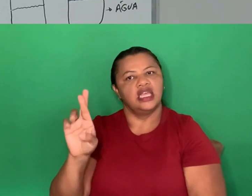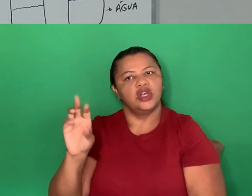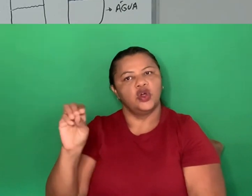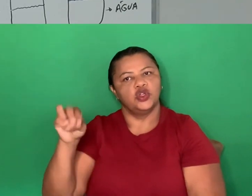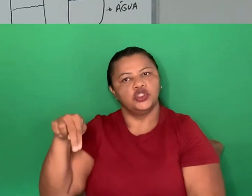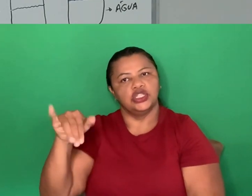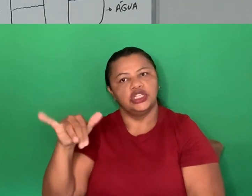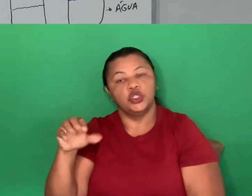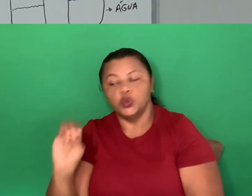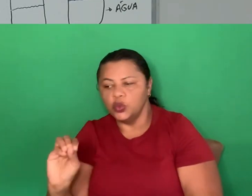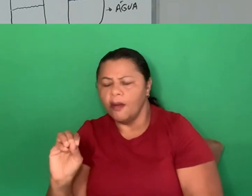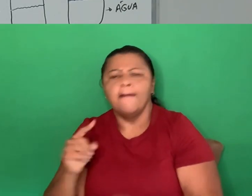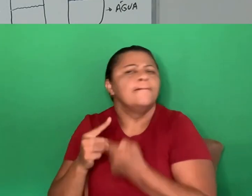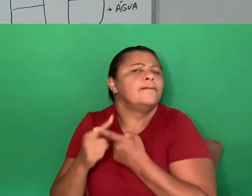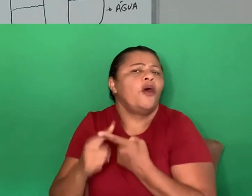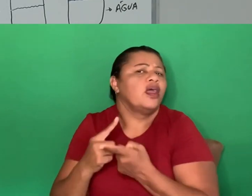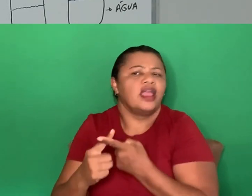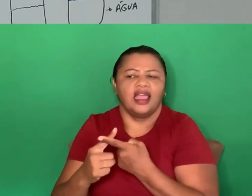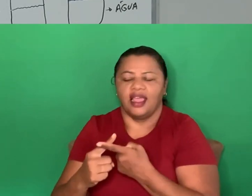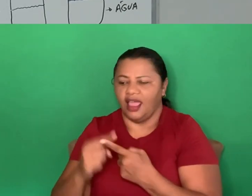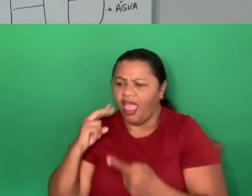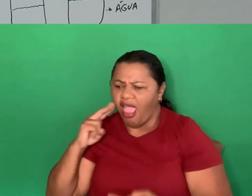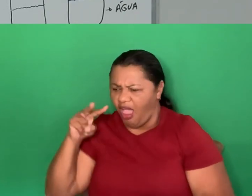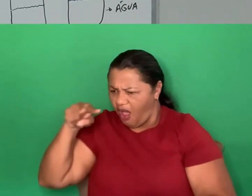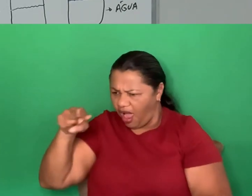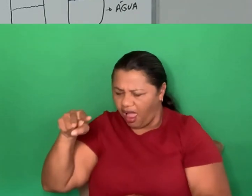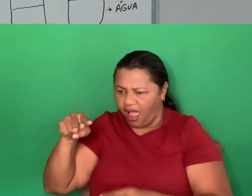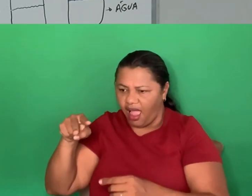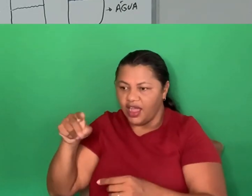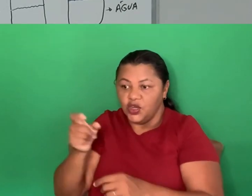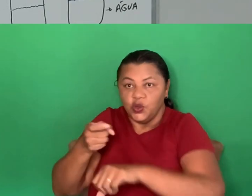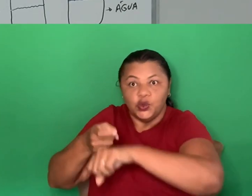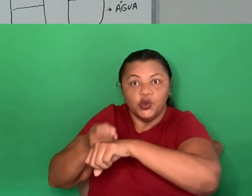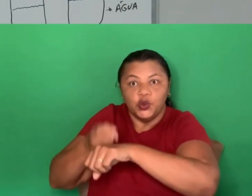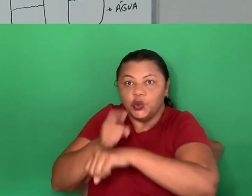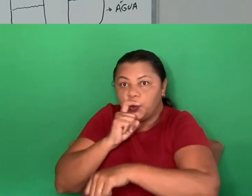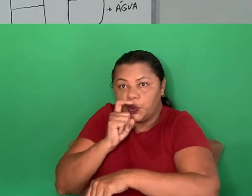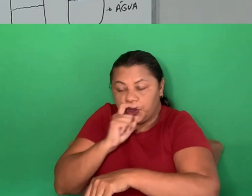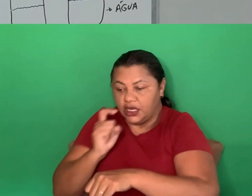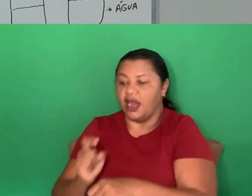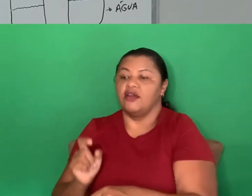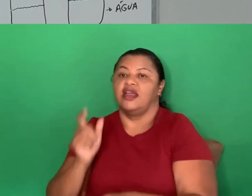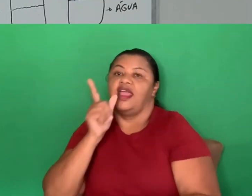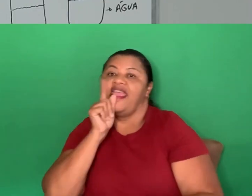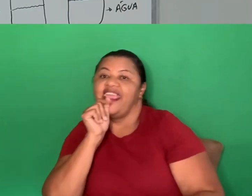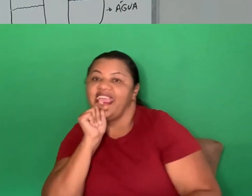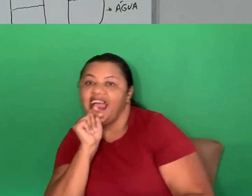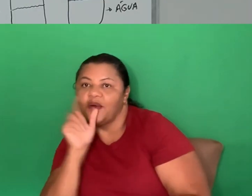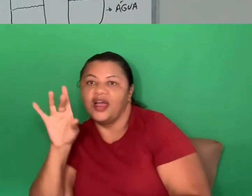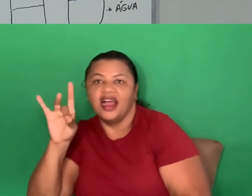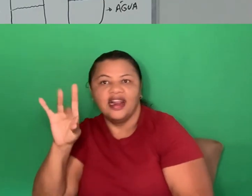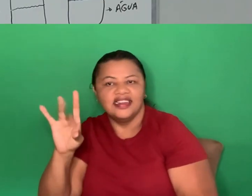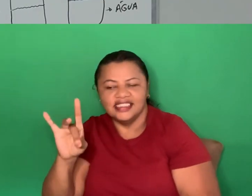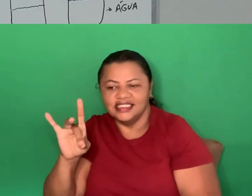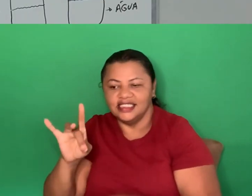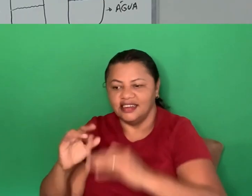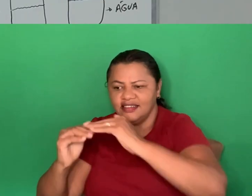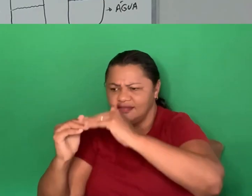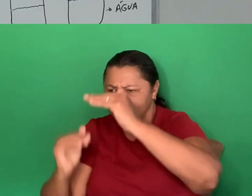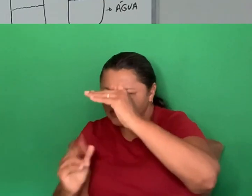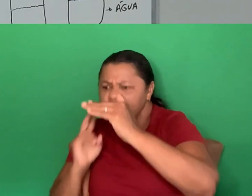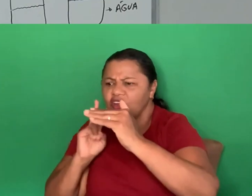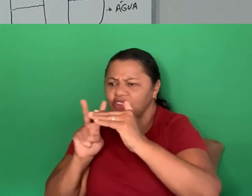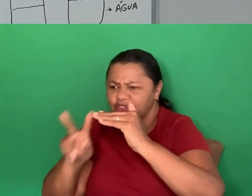pode ser uma única substância ou várias. Tá? Como assim? Uma única substância pode formar um